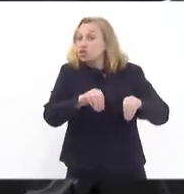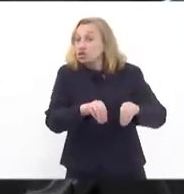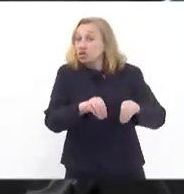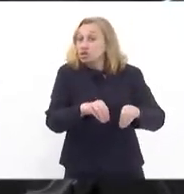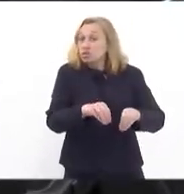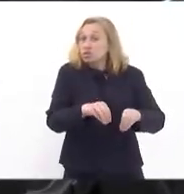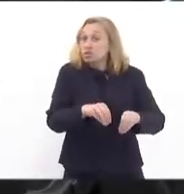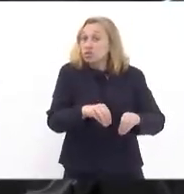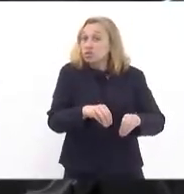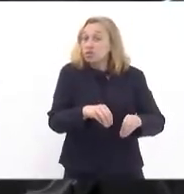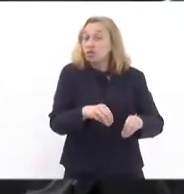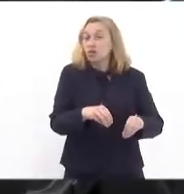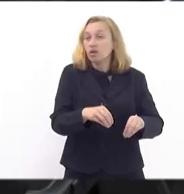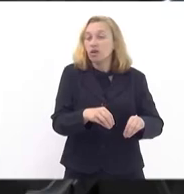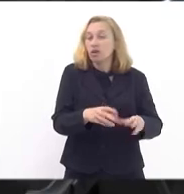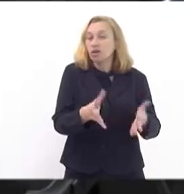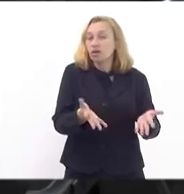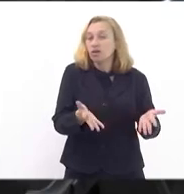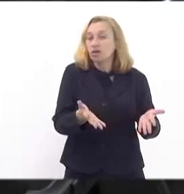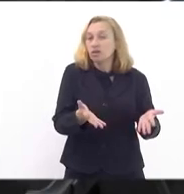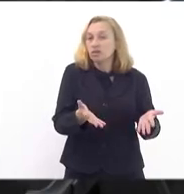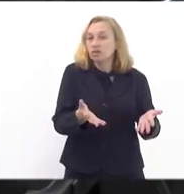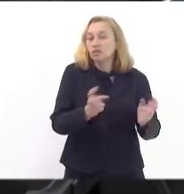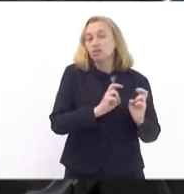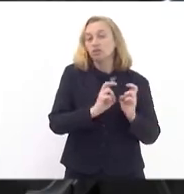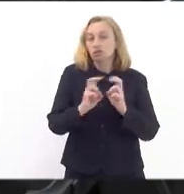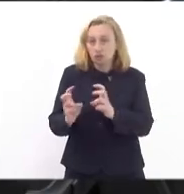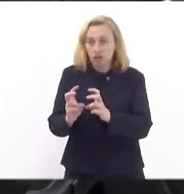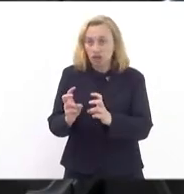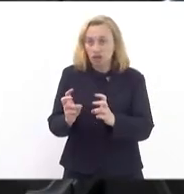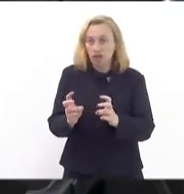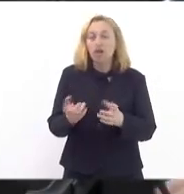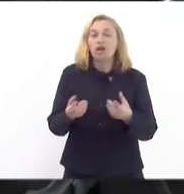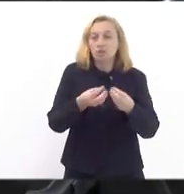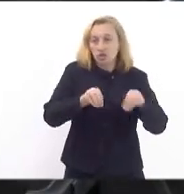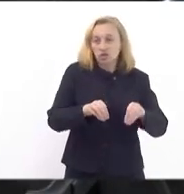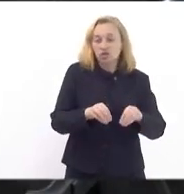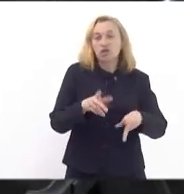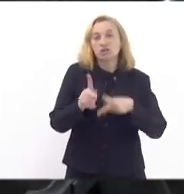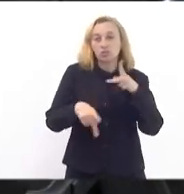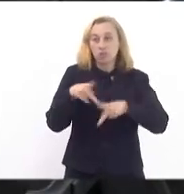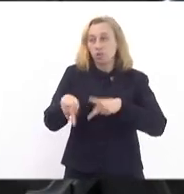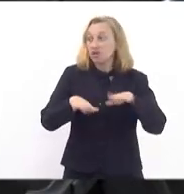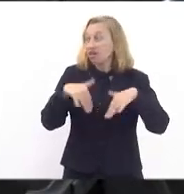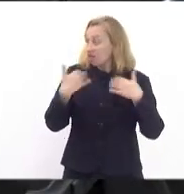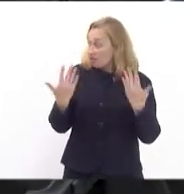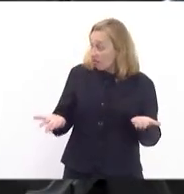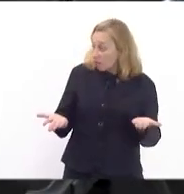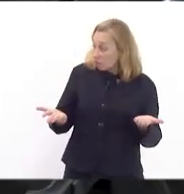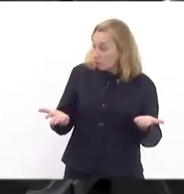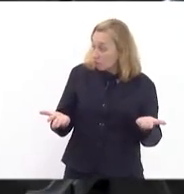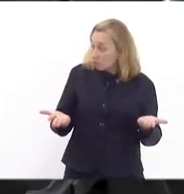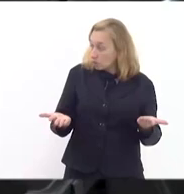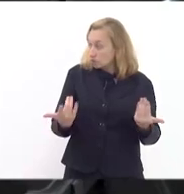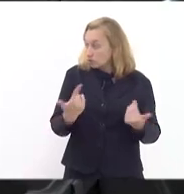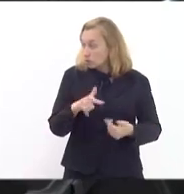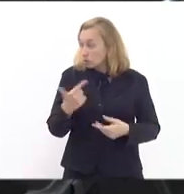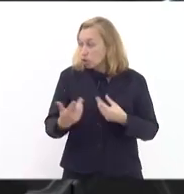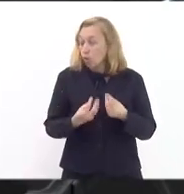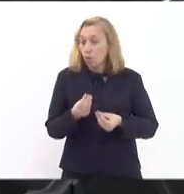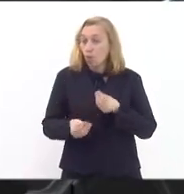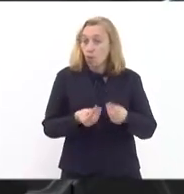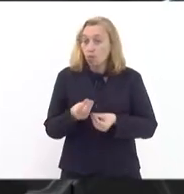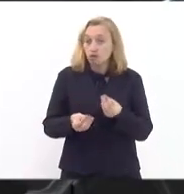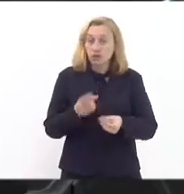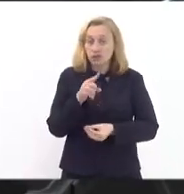né ah os trens circulares acaba prejudicando em muito a população então não dá para você